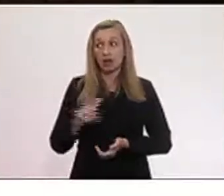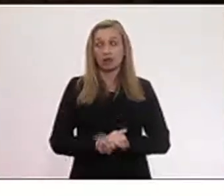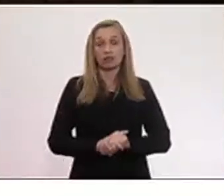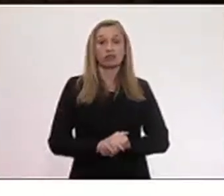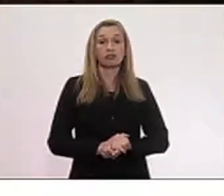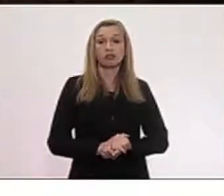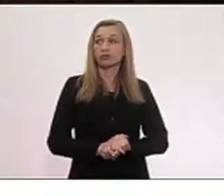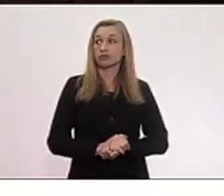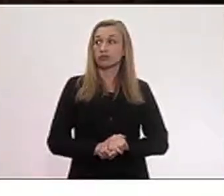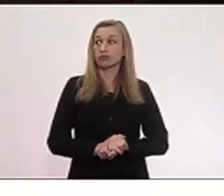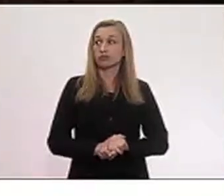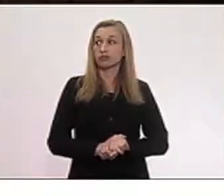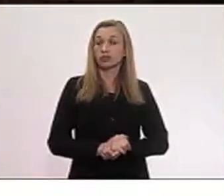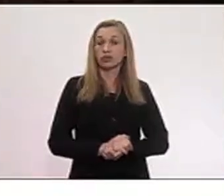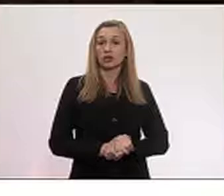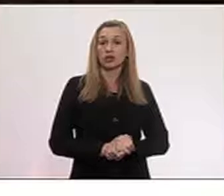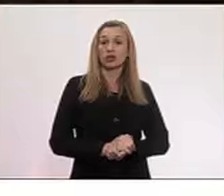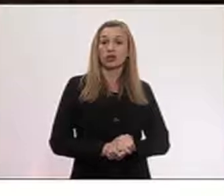decidiu